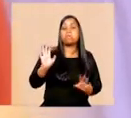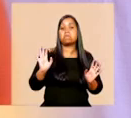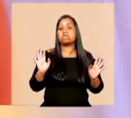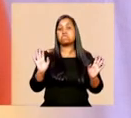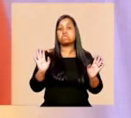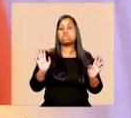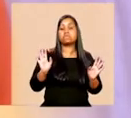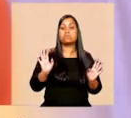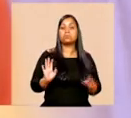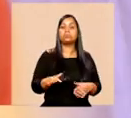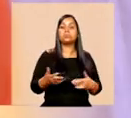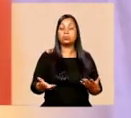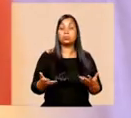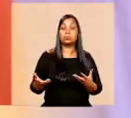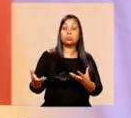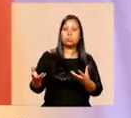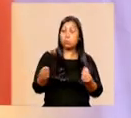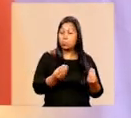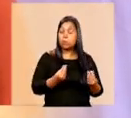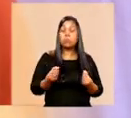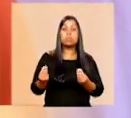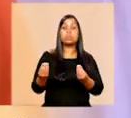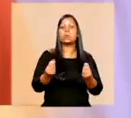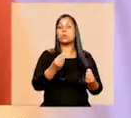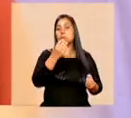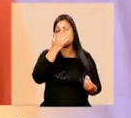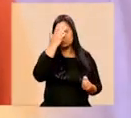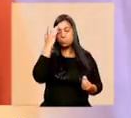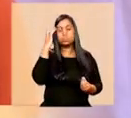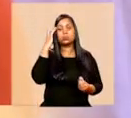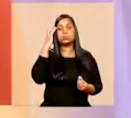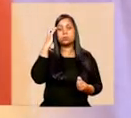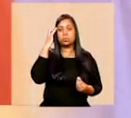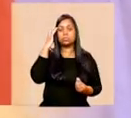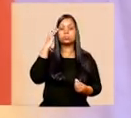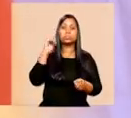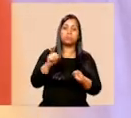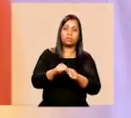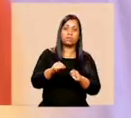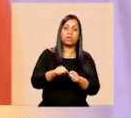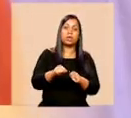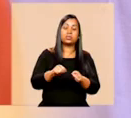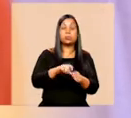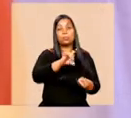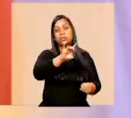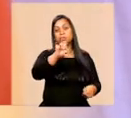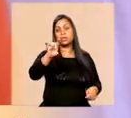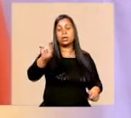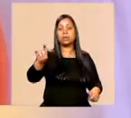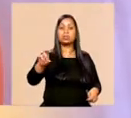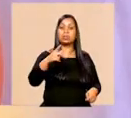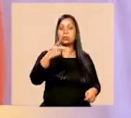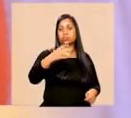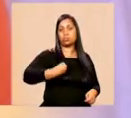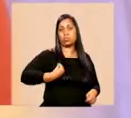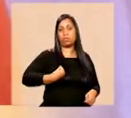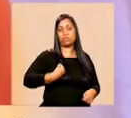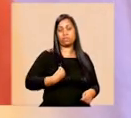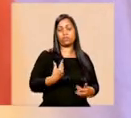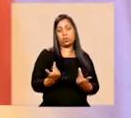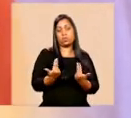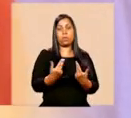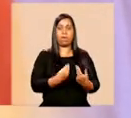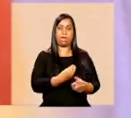o paciente dele. Perfeito. Né? São mundos trabalhos que caminham paralelos, mas cada um segue o seu